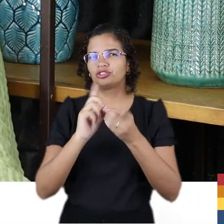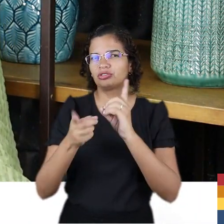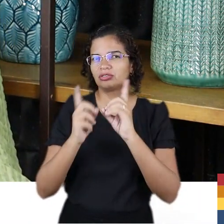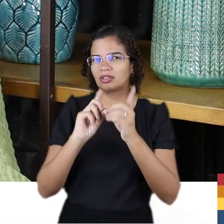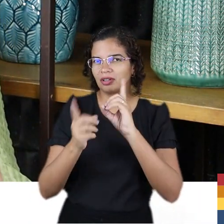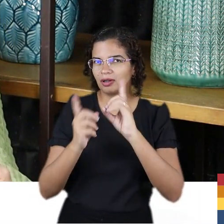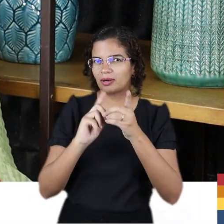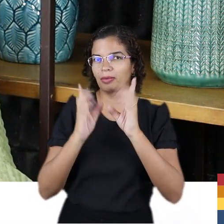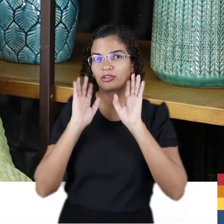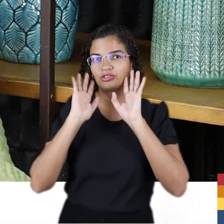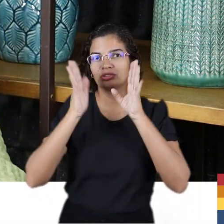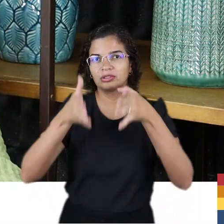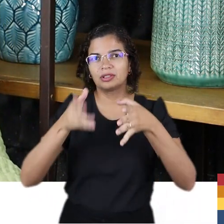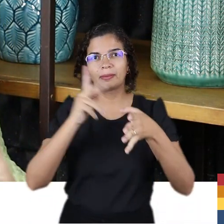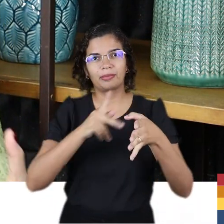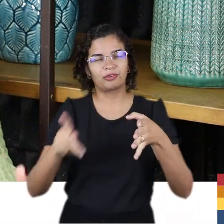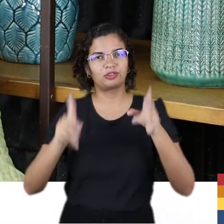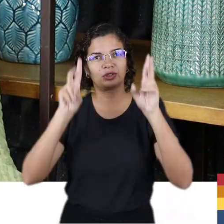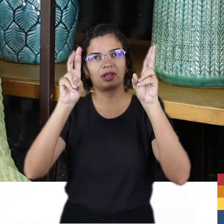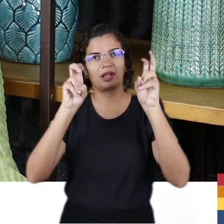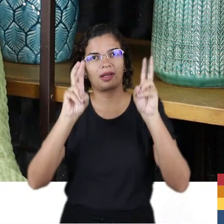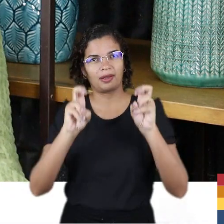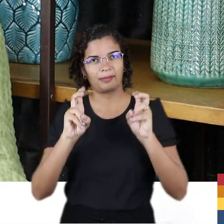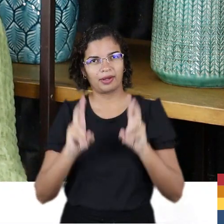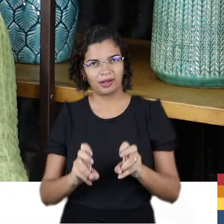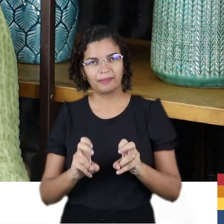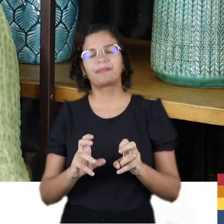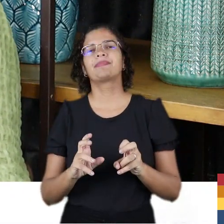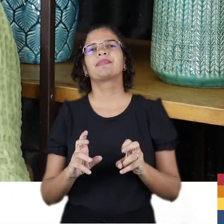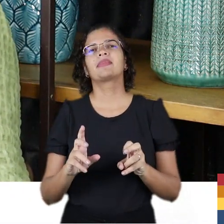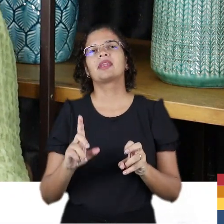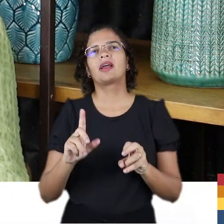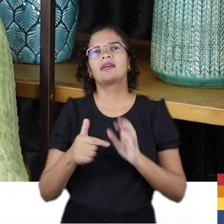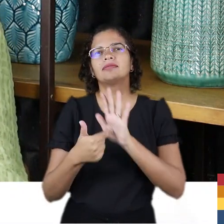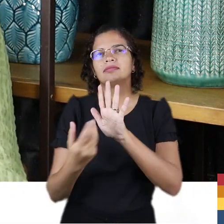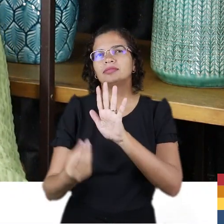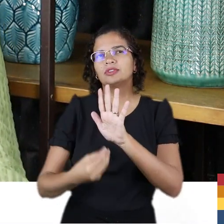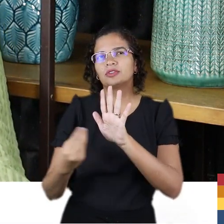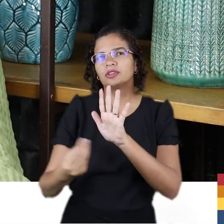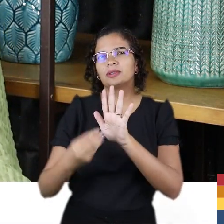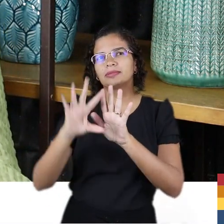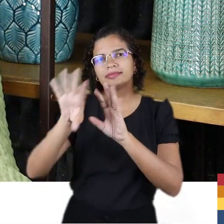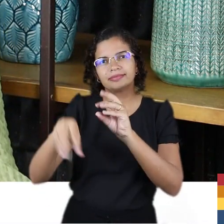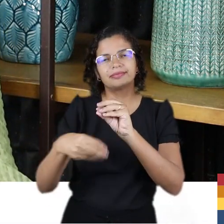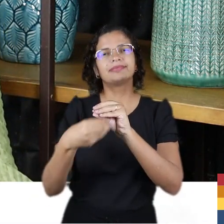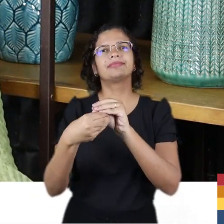disse, né, tem um olhar sobre a especificidade de cada matriz existente na rede